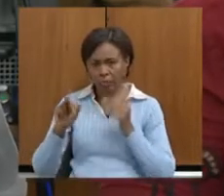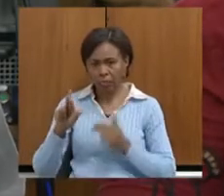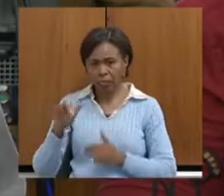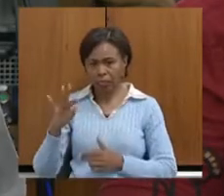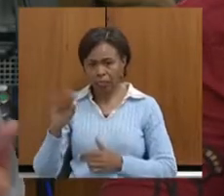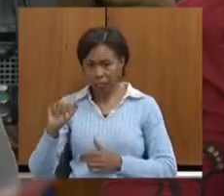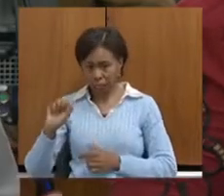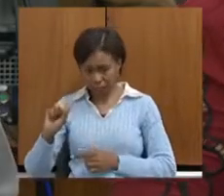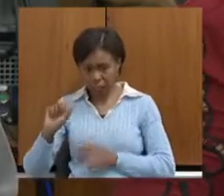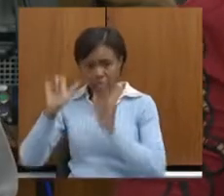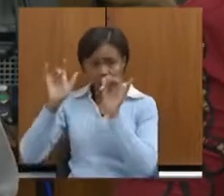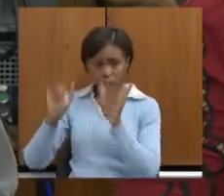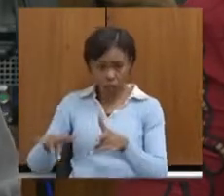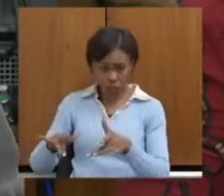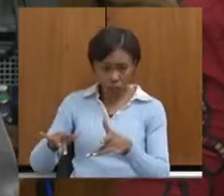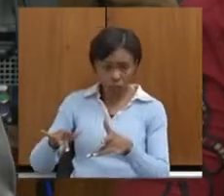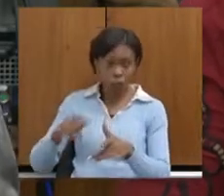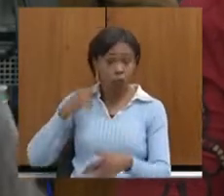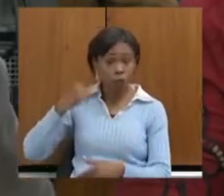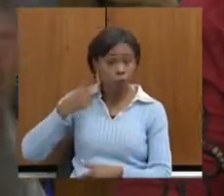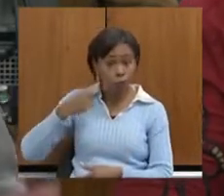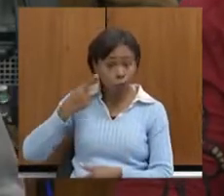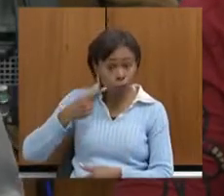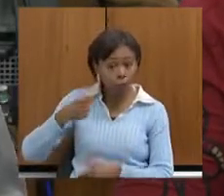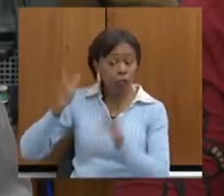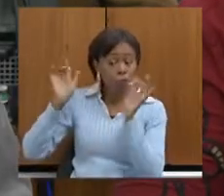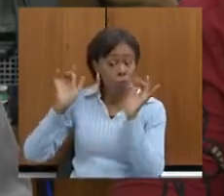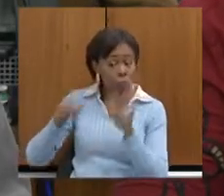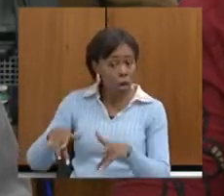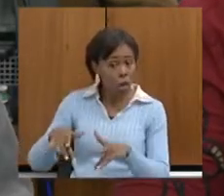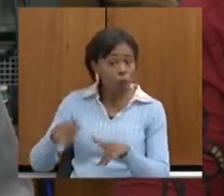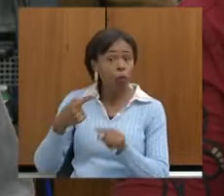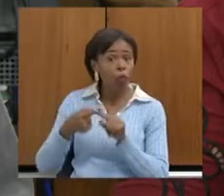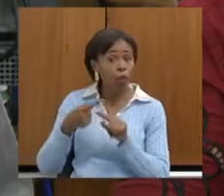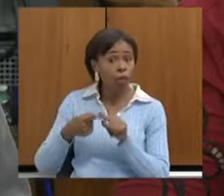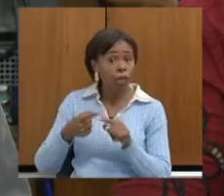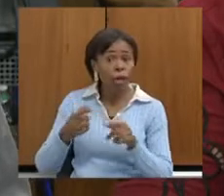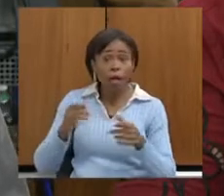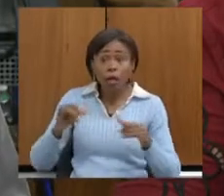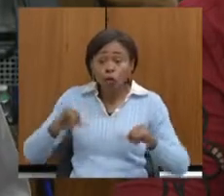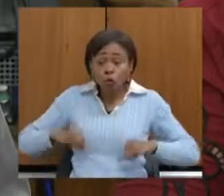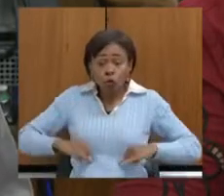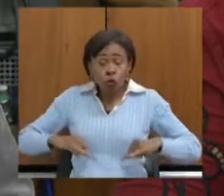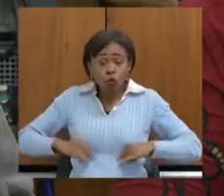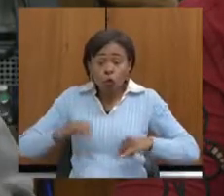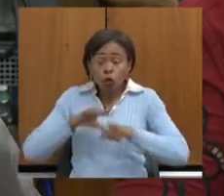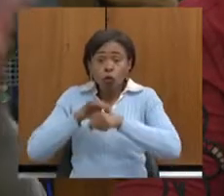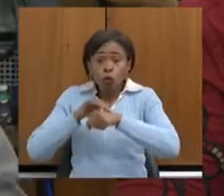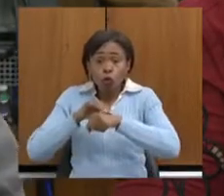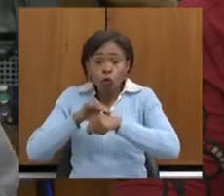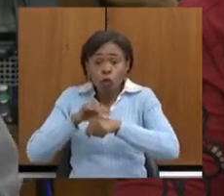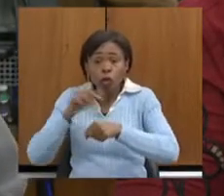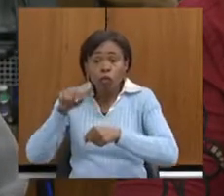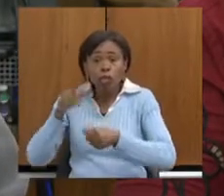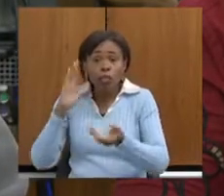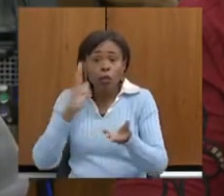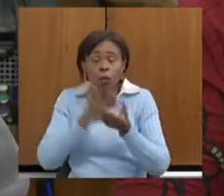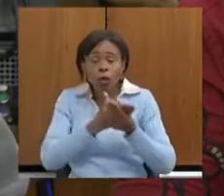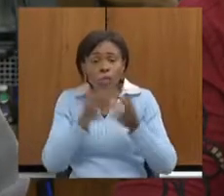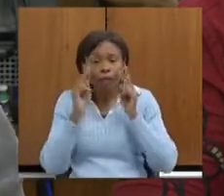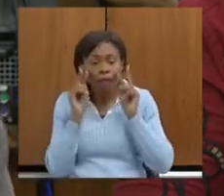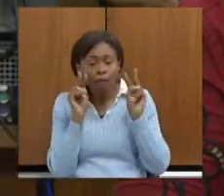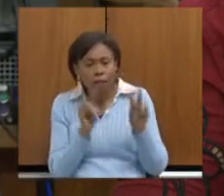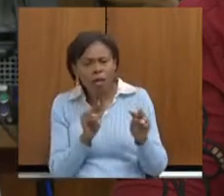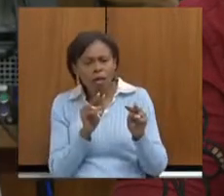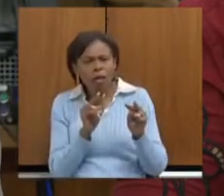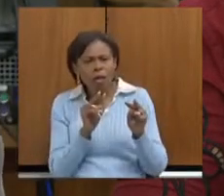pessoas que saíram da caricas deixado de ser que dizer se advogado porque adoecer